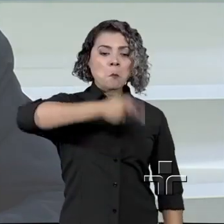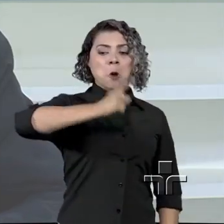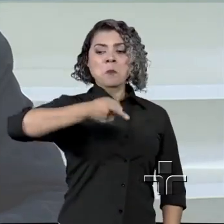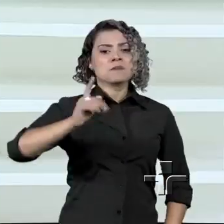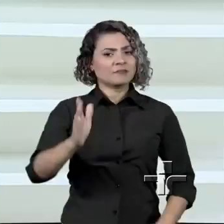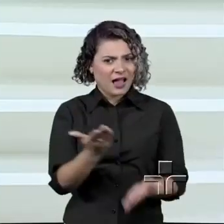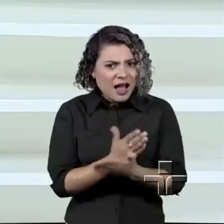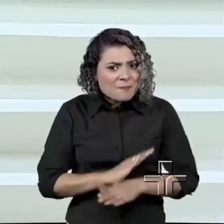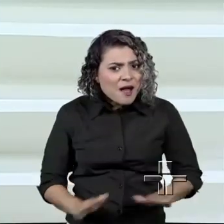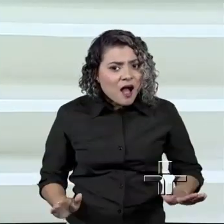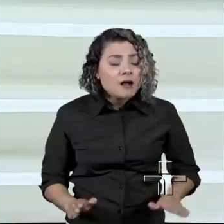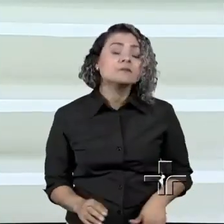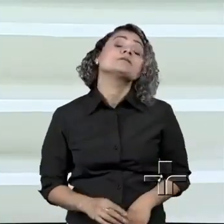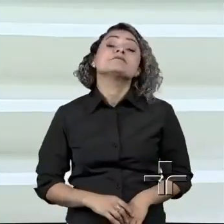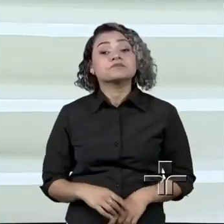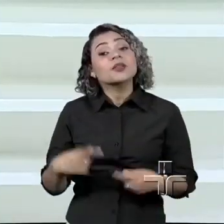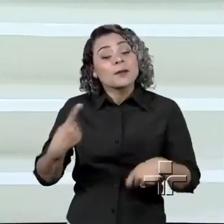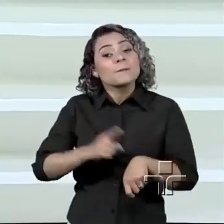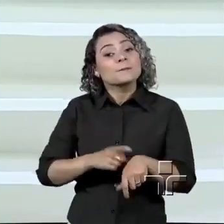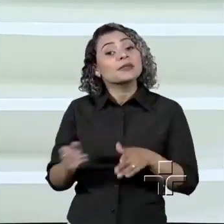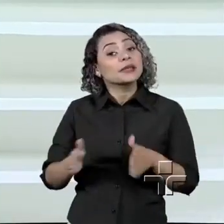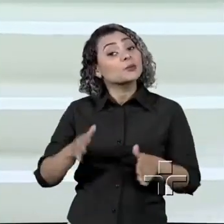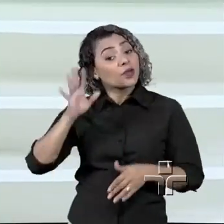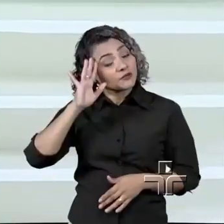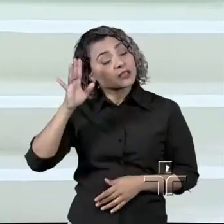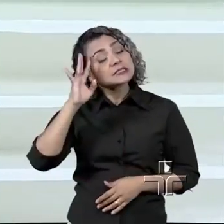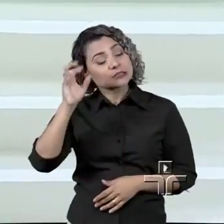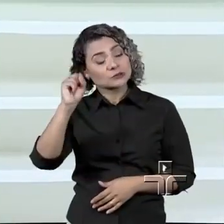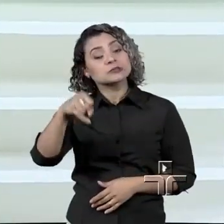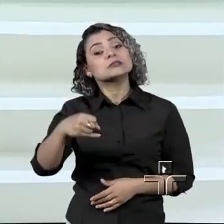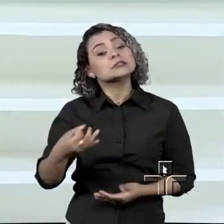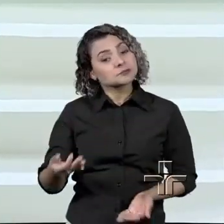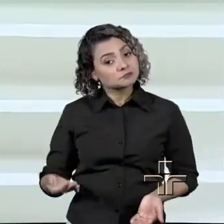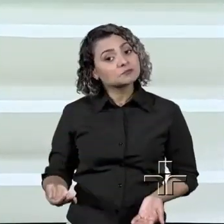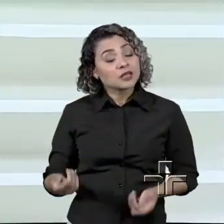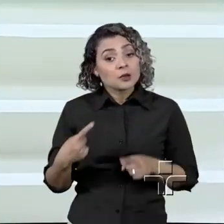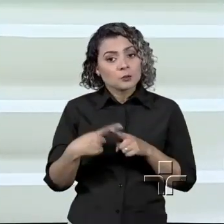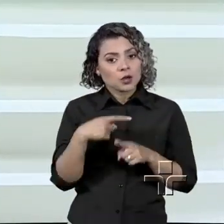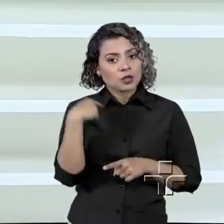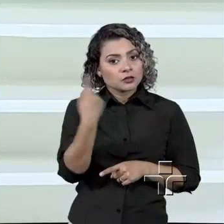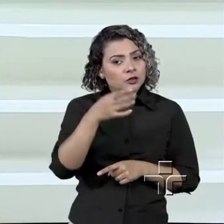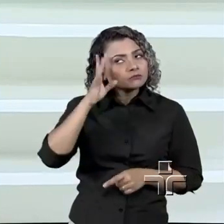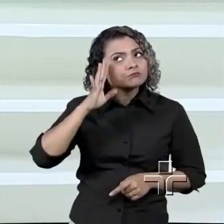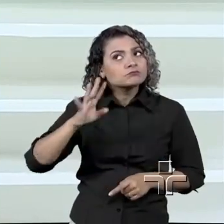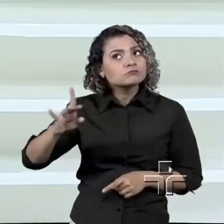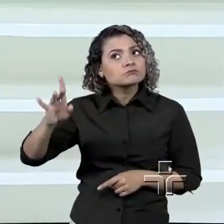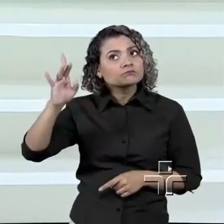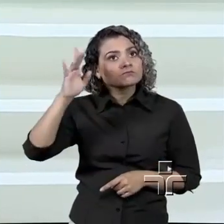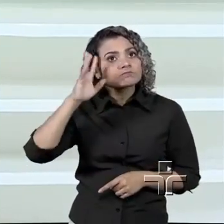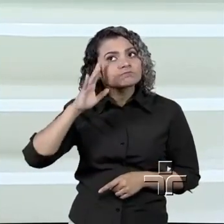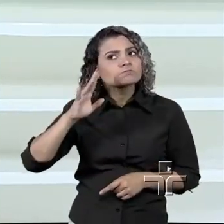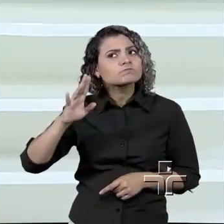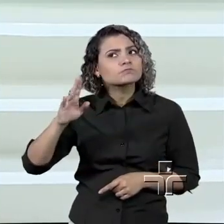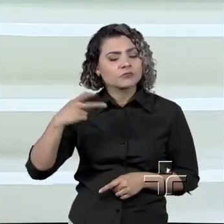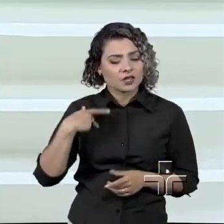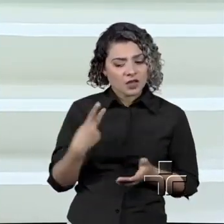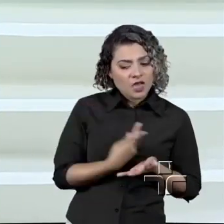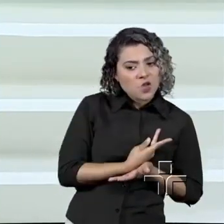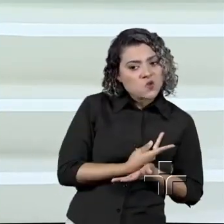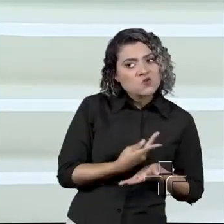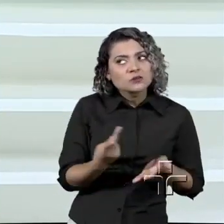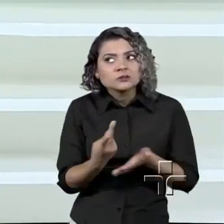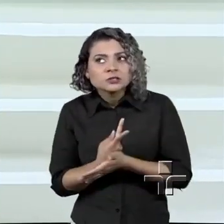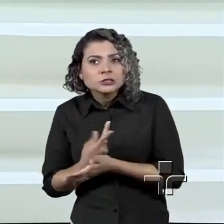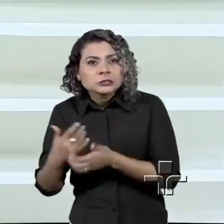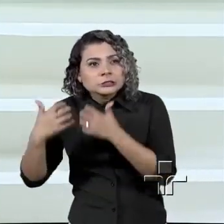É um momento de reflexão, né? Eu acho que quando a gente reflete e pensa nos erros